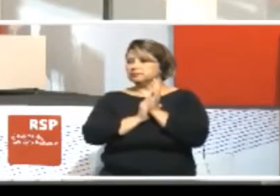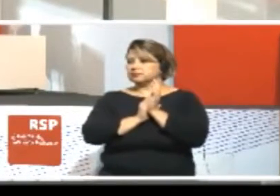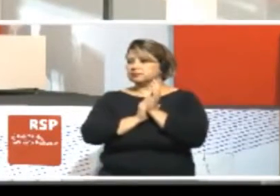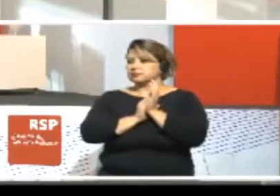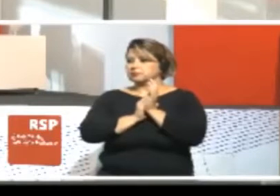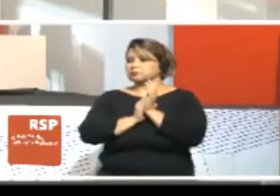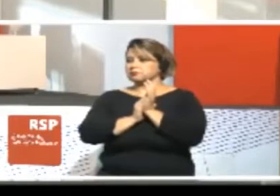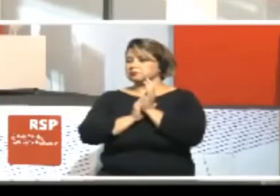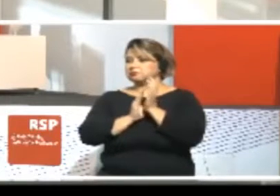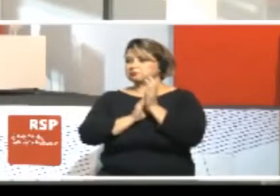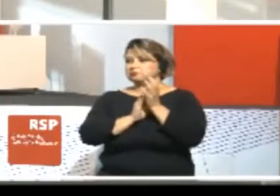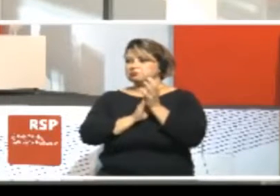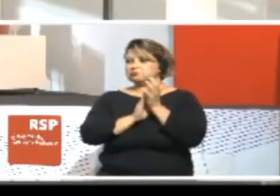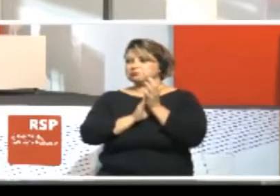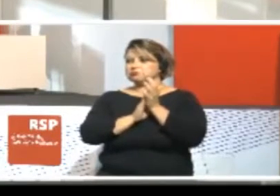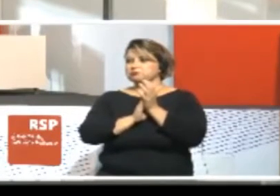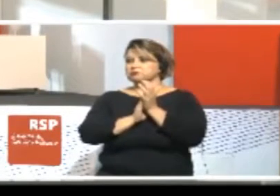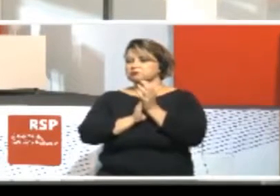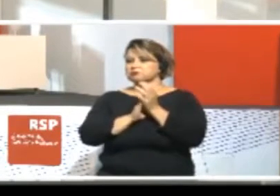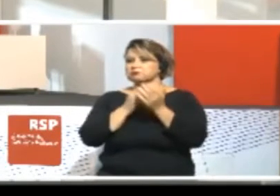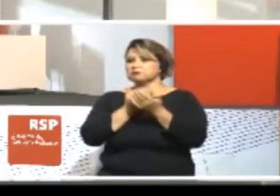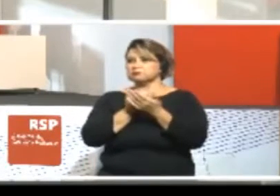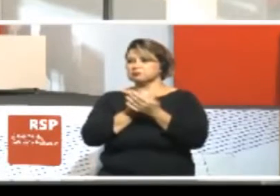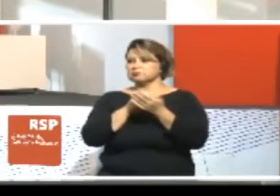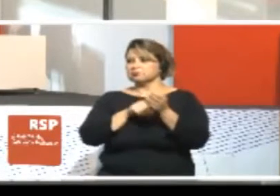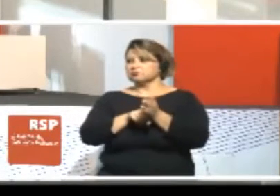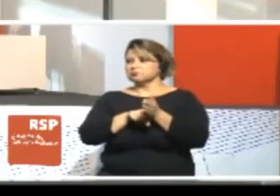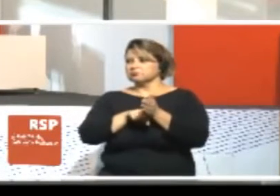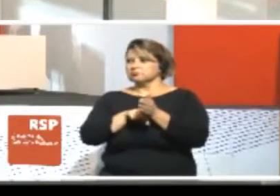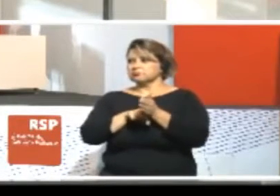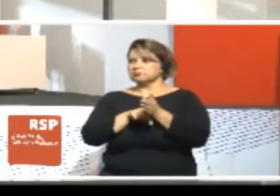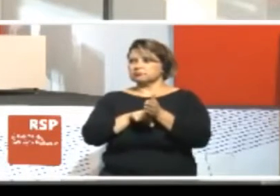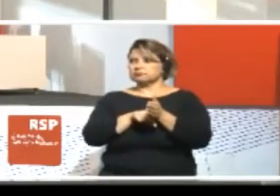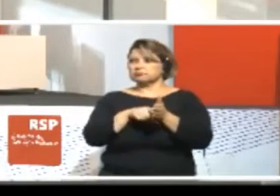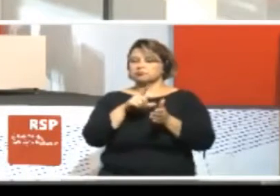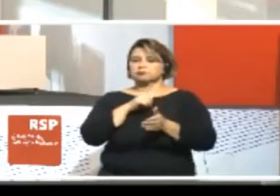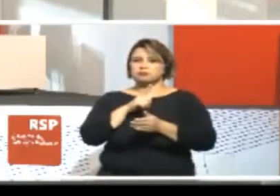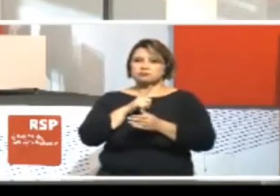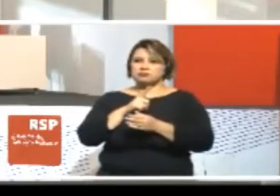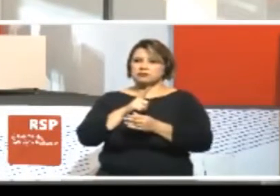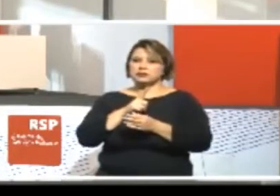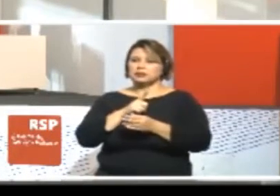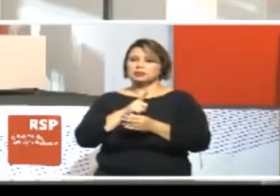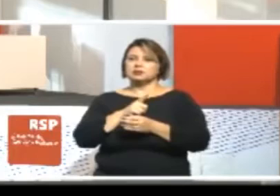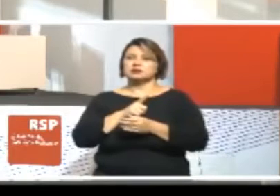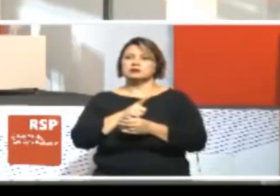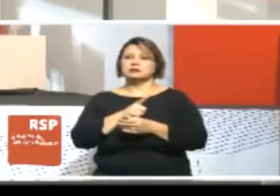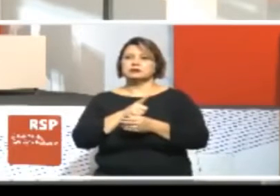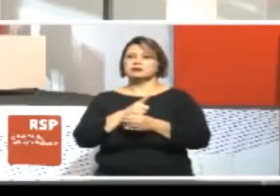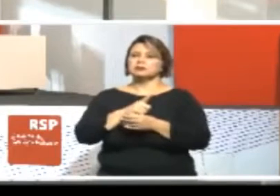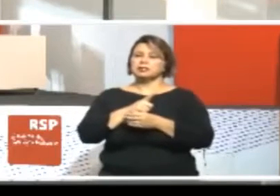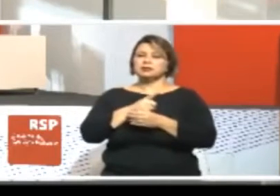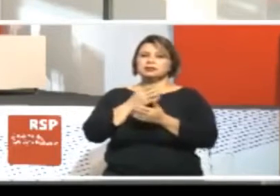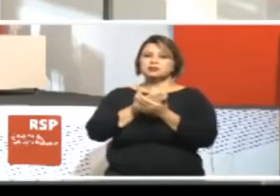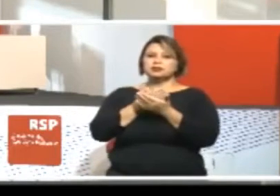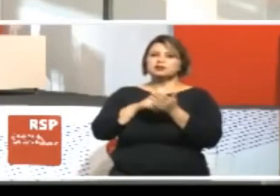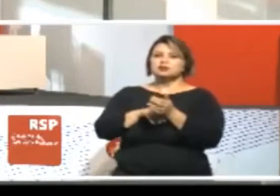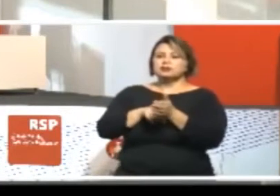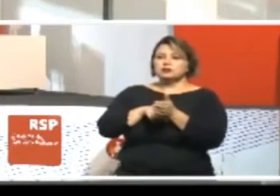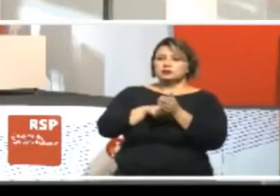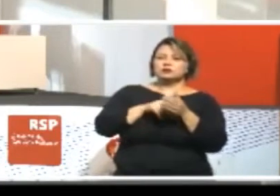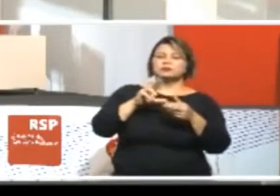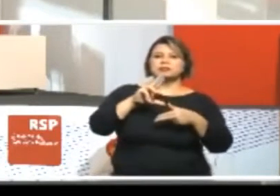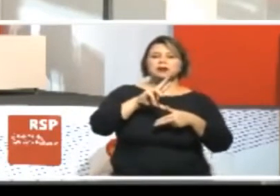que, raros os estudos e as visões que nós temos aqui da América Latina,